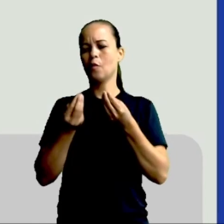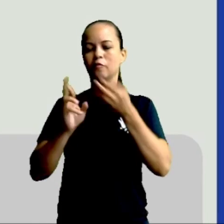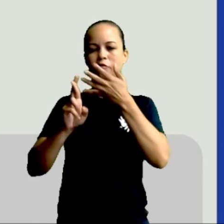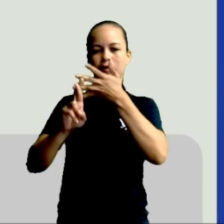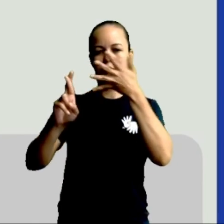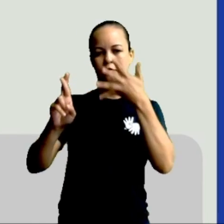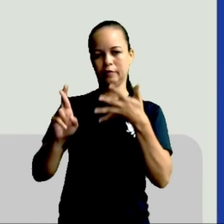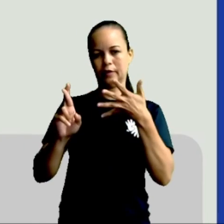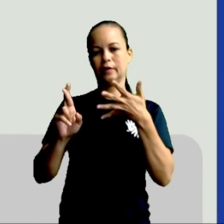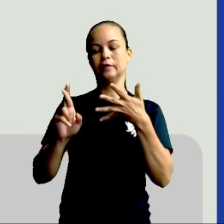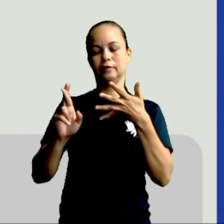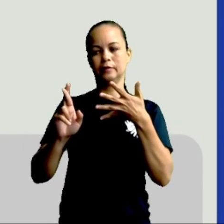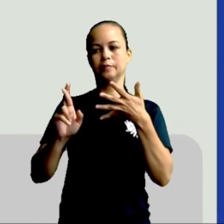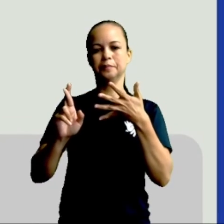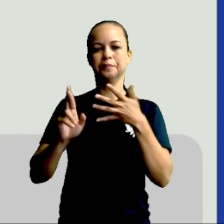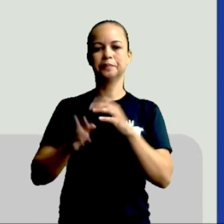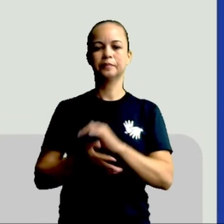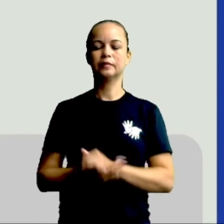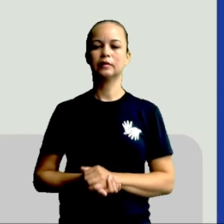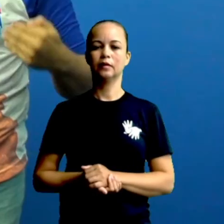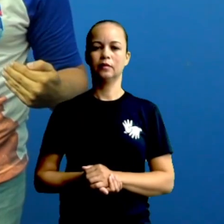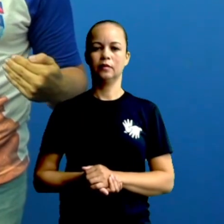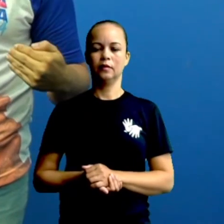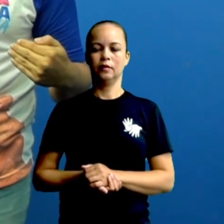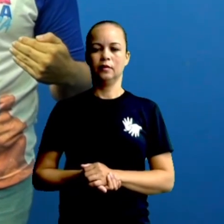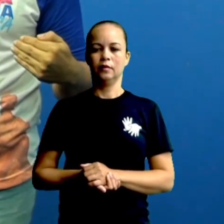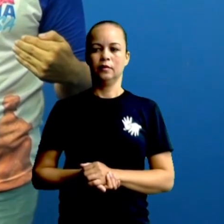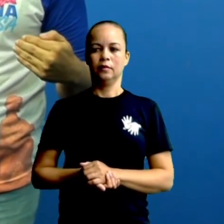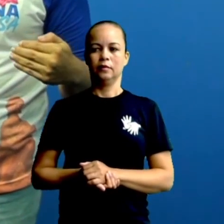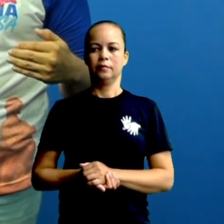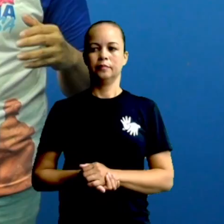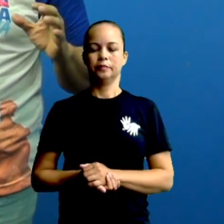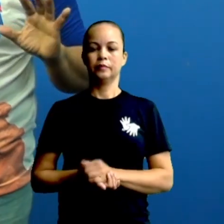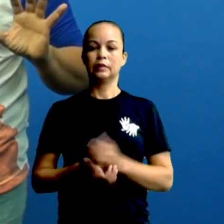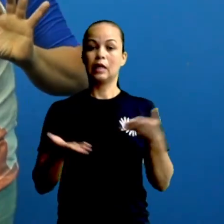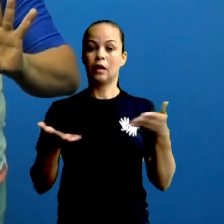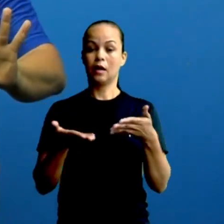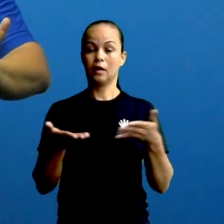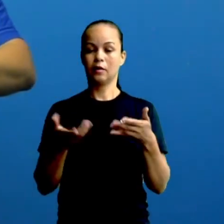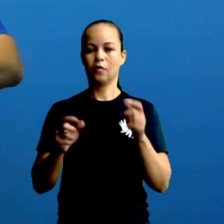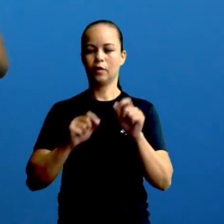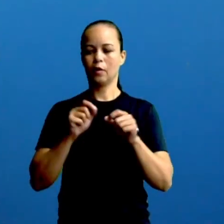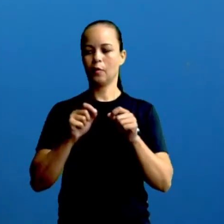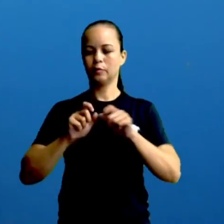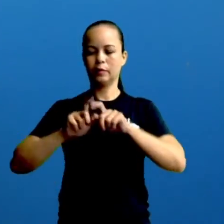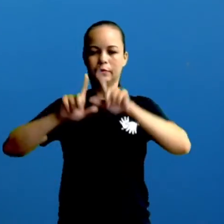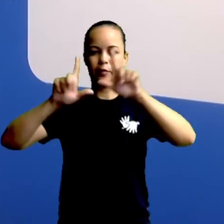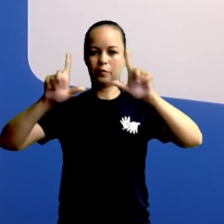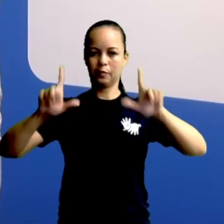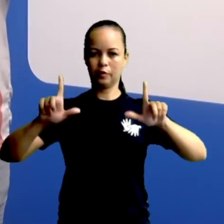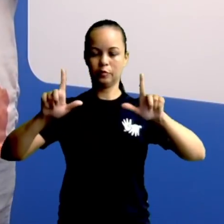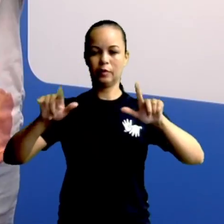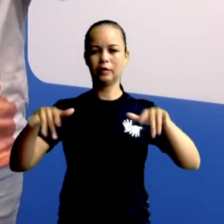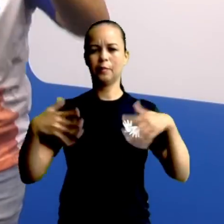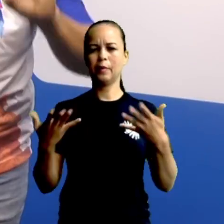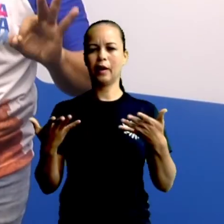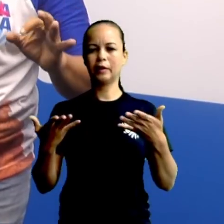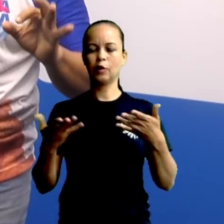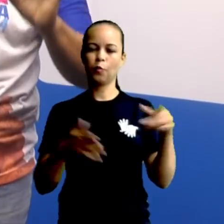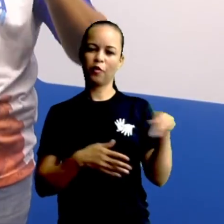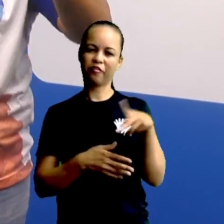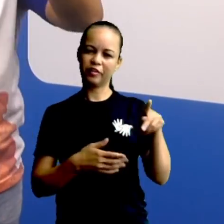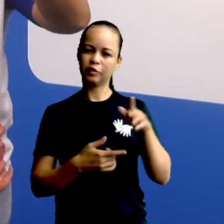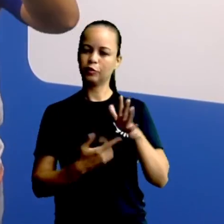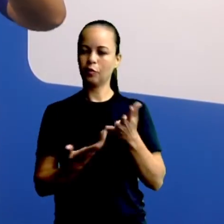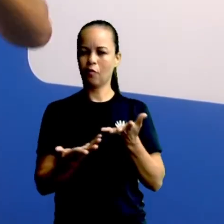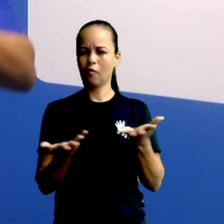referências bibliográficas. Abre essa imagem. Por favor, produção, volta aqui com o tio Aprígio. Já vou pedir para abrir a próxima imagem, para o tio Aprígio registrar aqui e